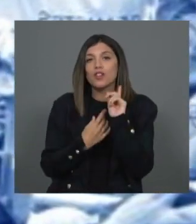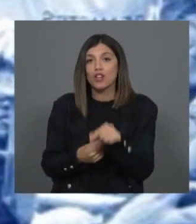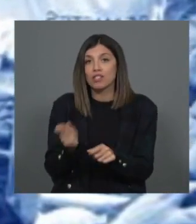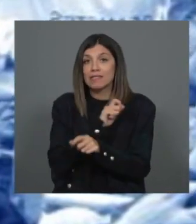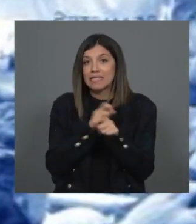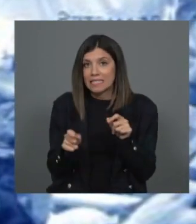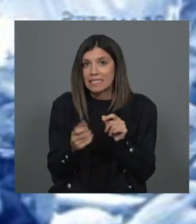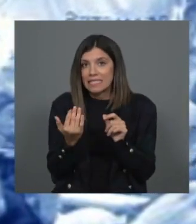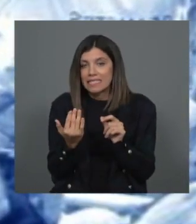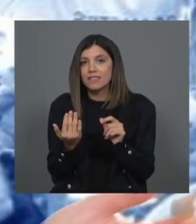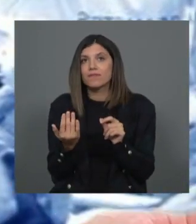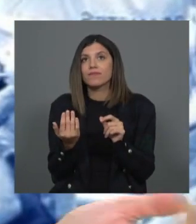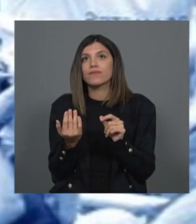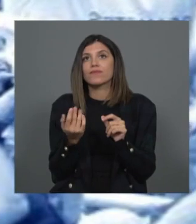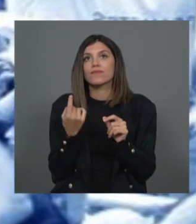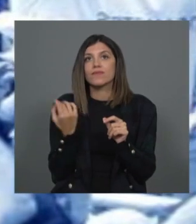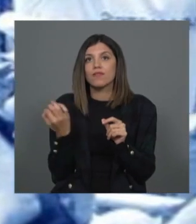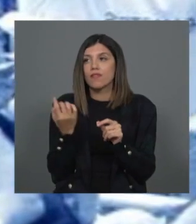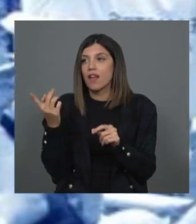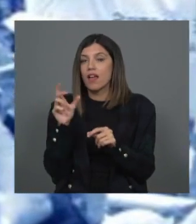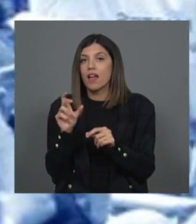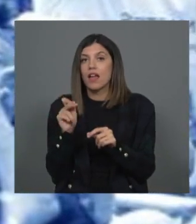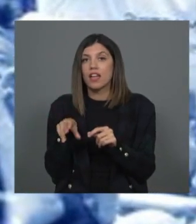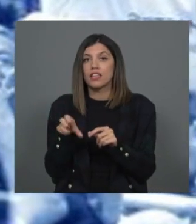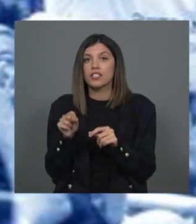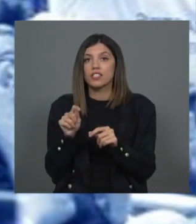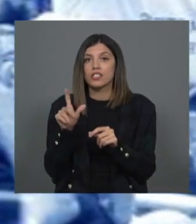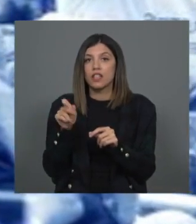Muito brevemente. De facto, como a Ângela já falou,